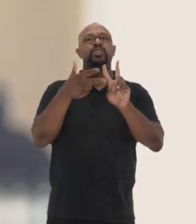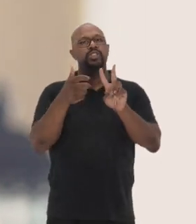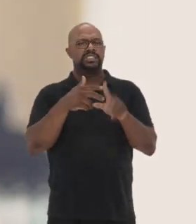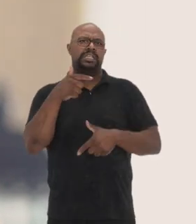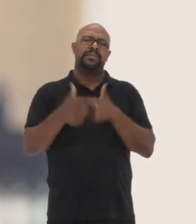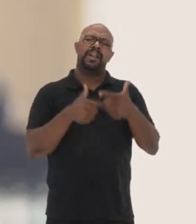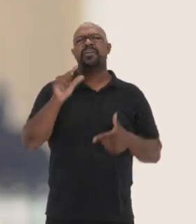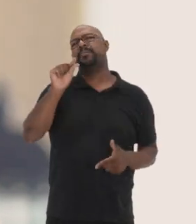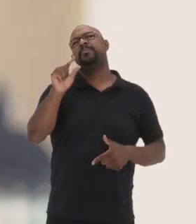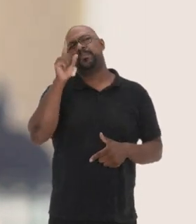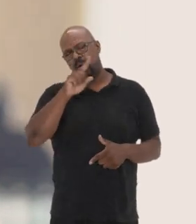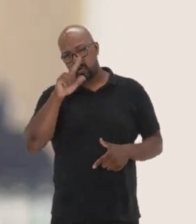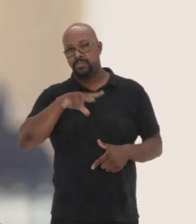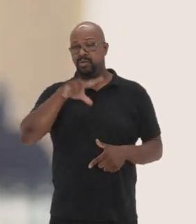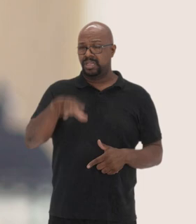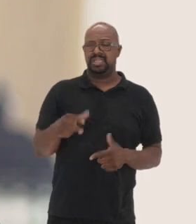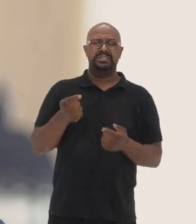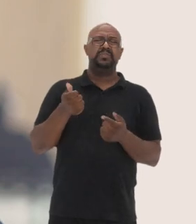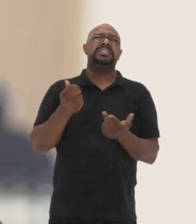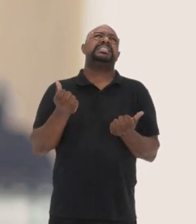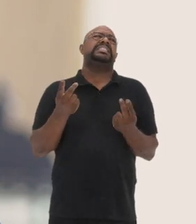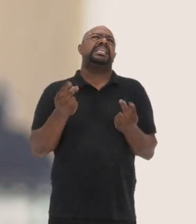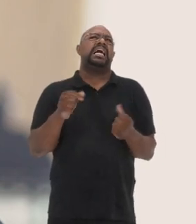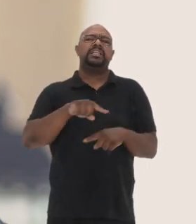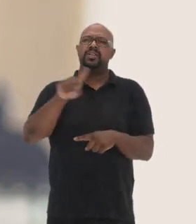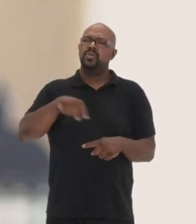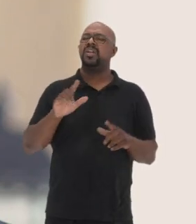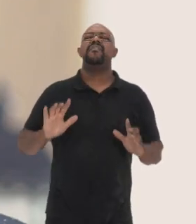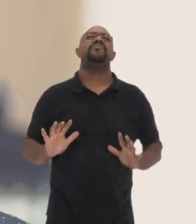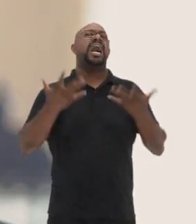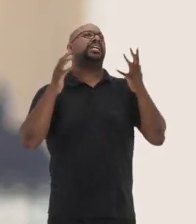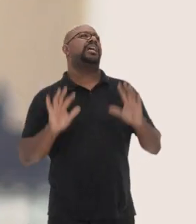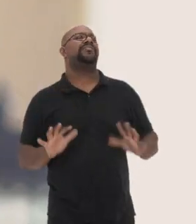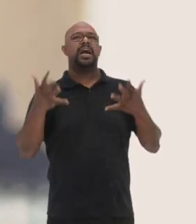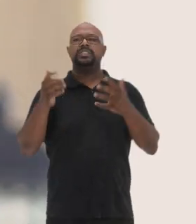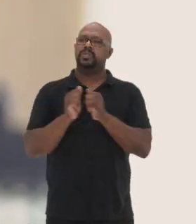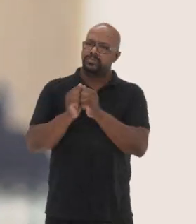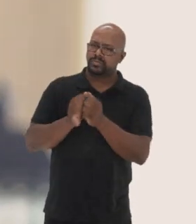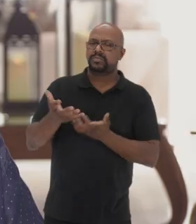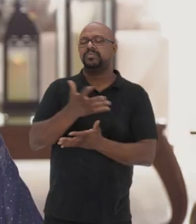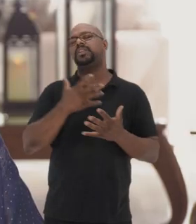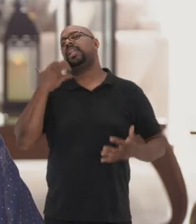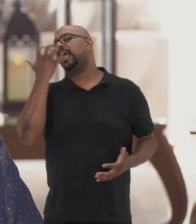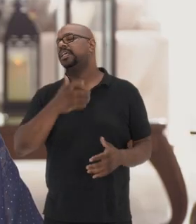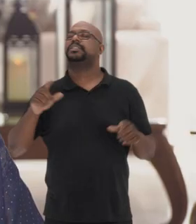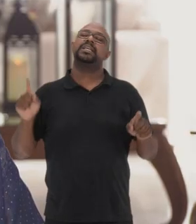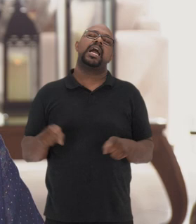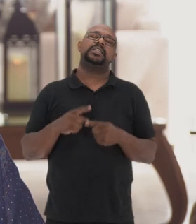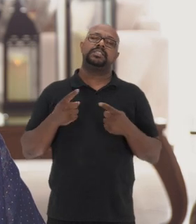trabalhavam poucos portugueses quase nada e tudo se leva em festas com vídeos e Cantares